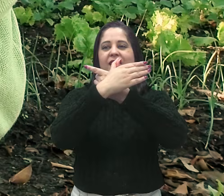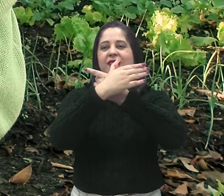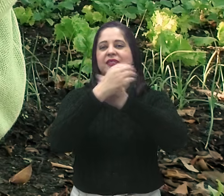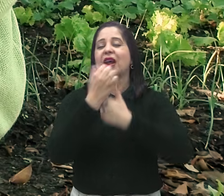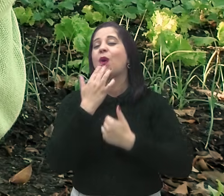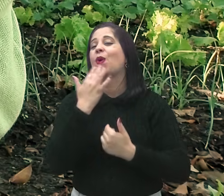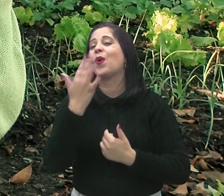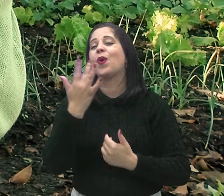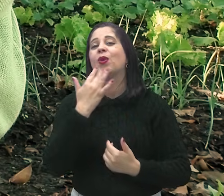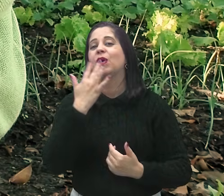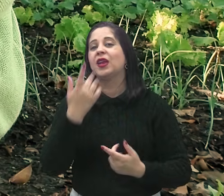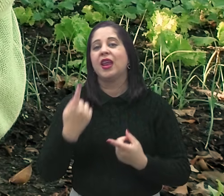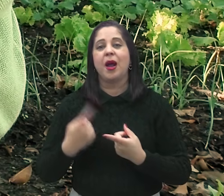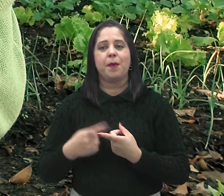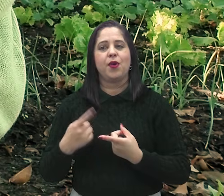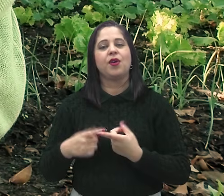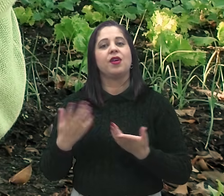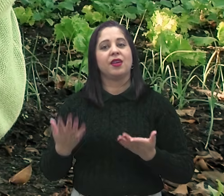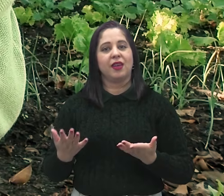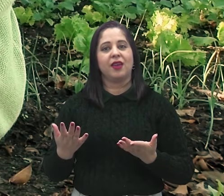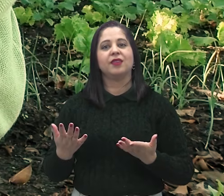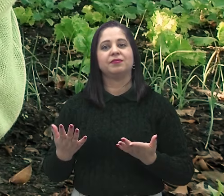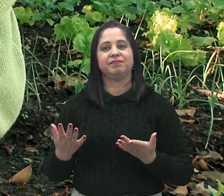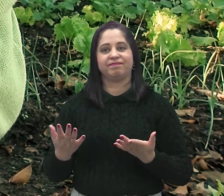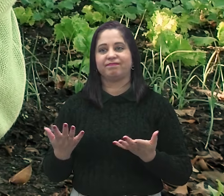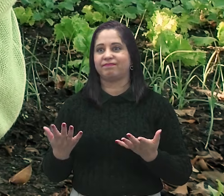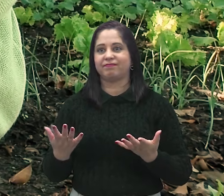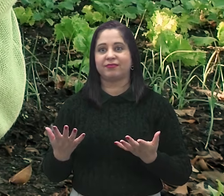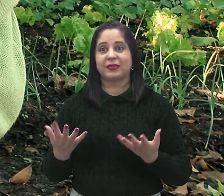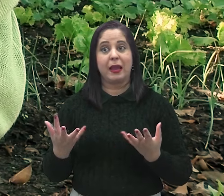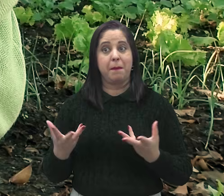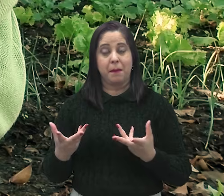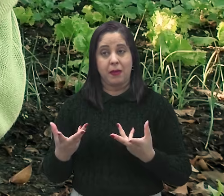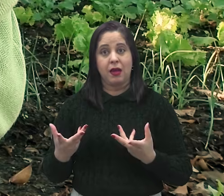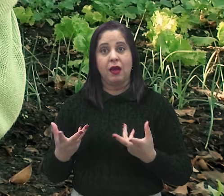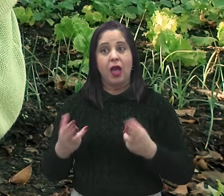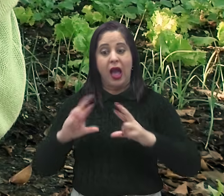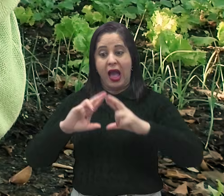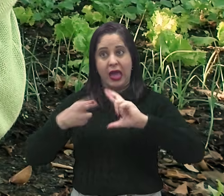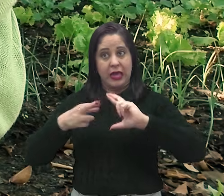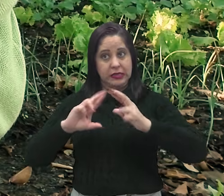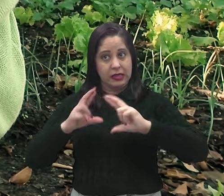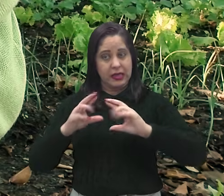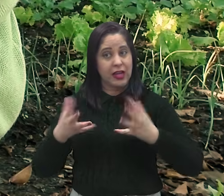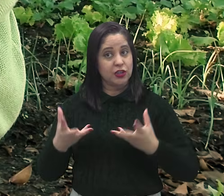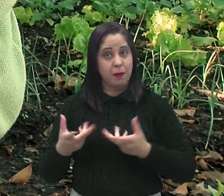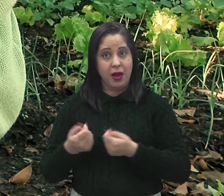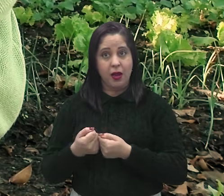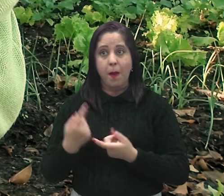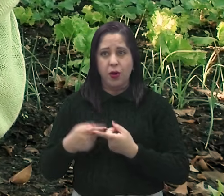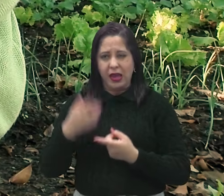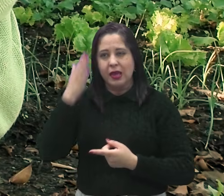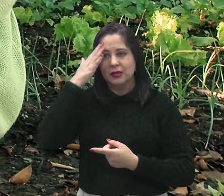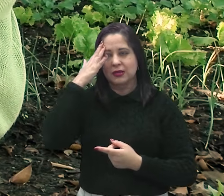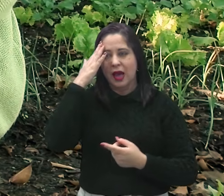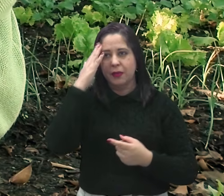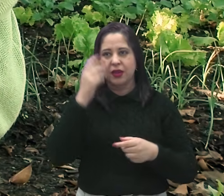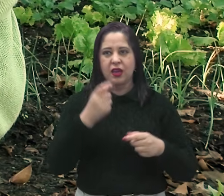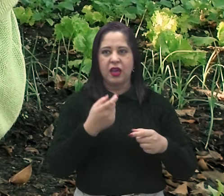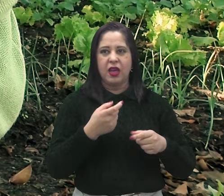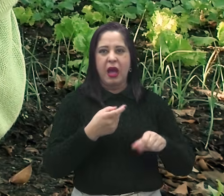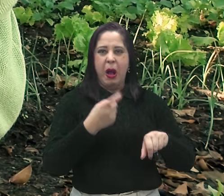você pensar é uma reciclagem fantástica, porque é o caquinho que foi jogado fora, que vai